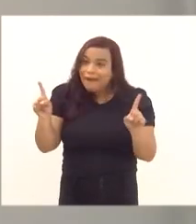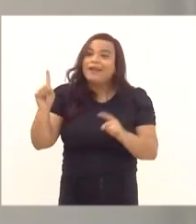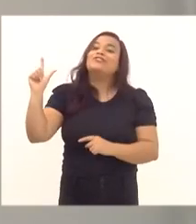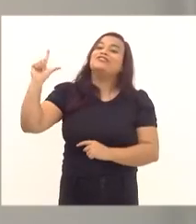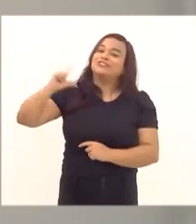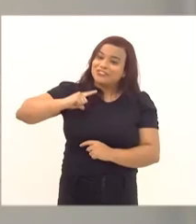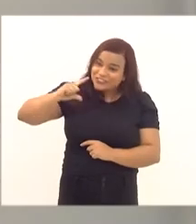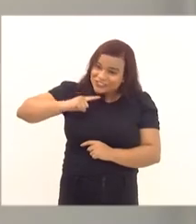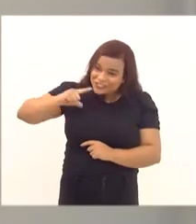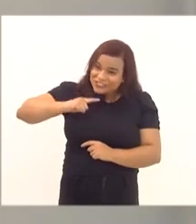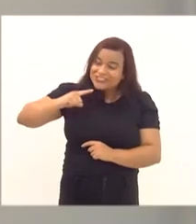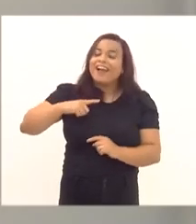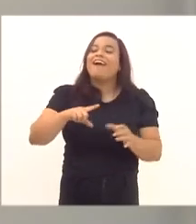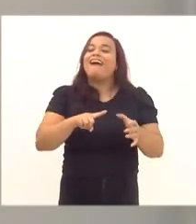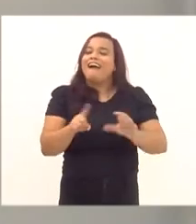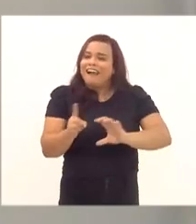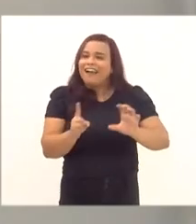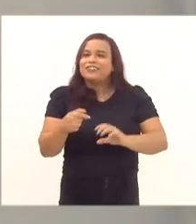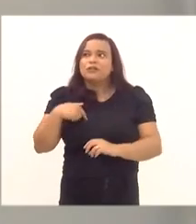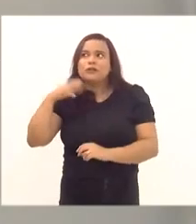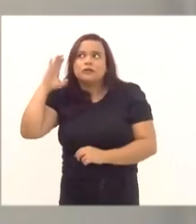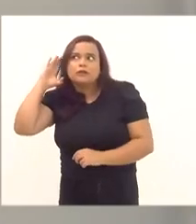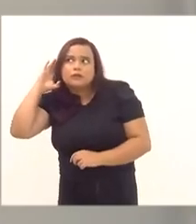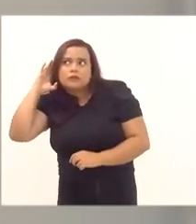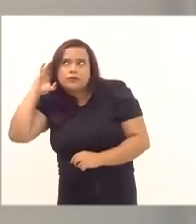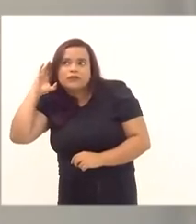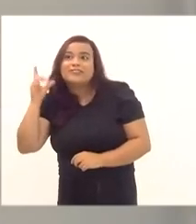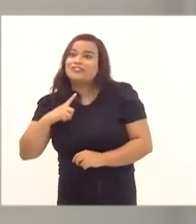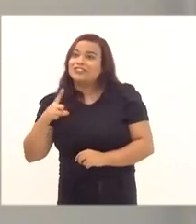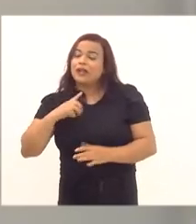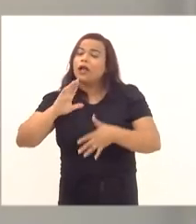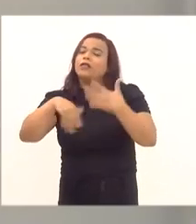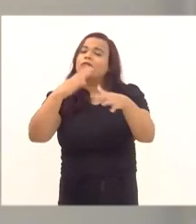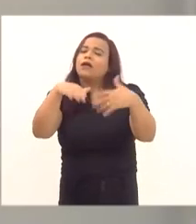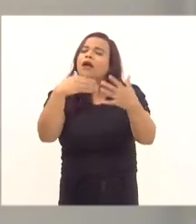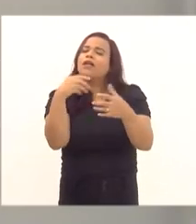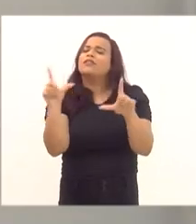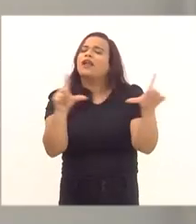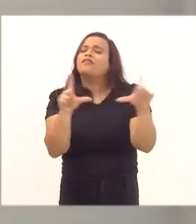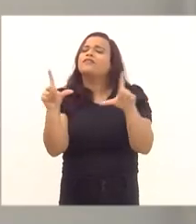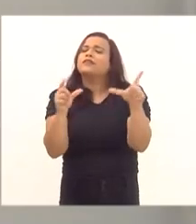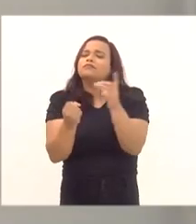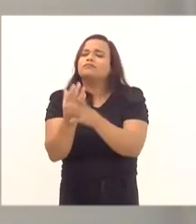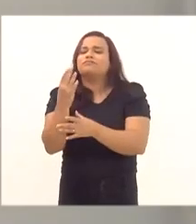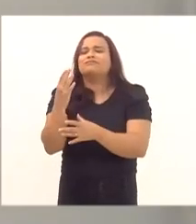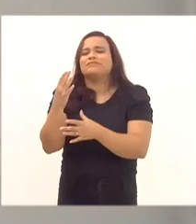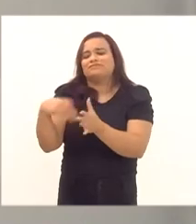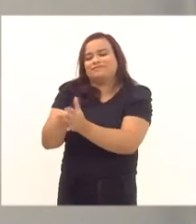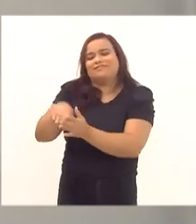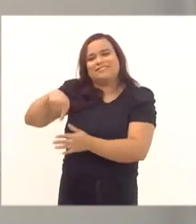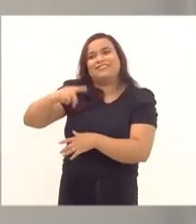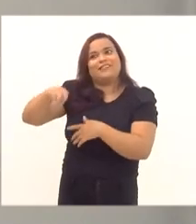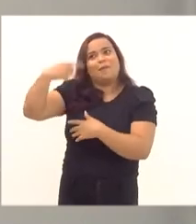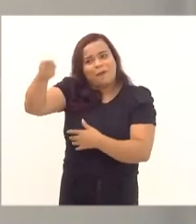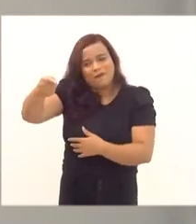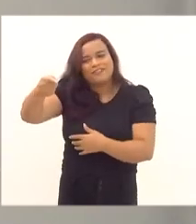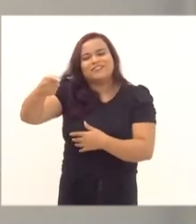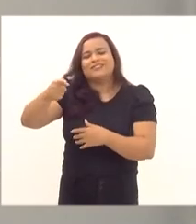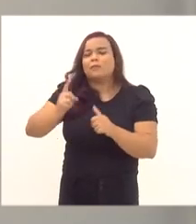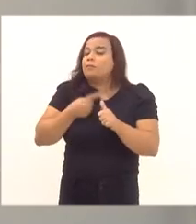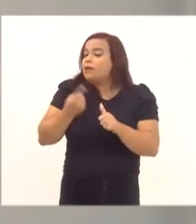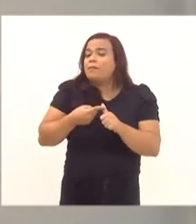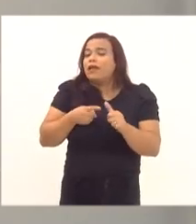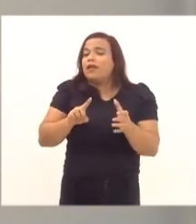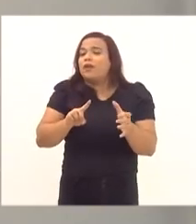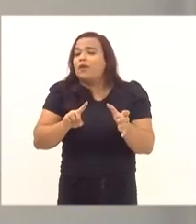e ouve o rádio televisão chegou muito tempo depois então o rádio o rádio é o meio é